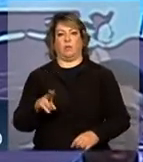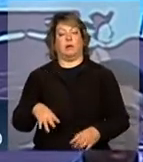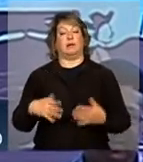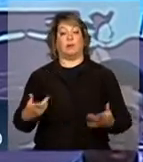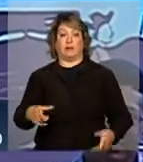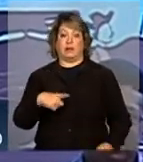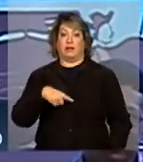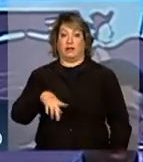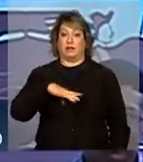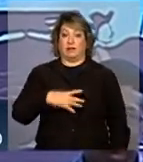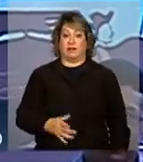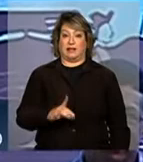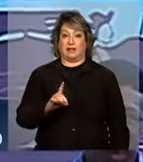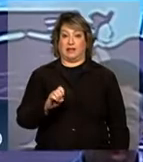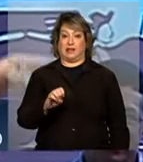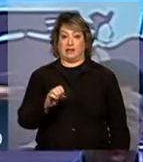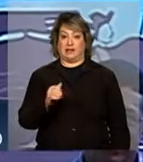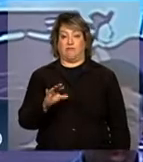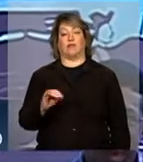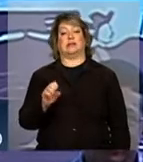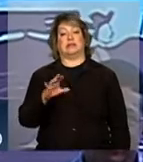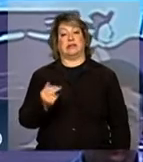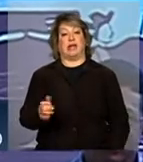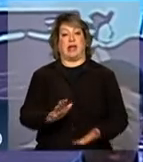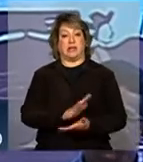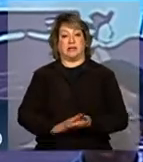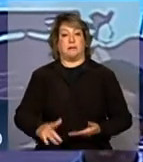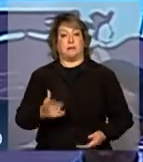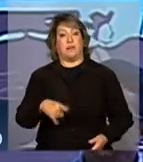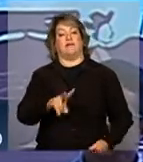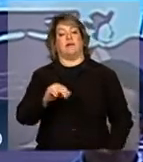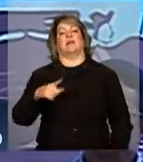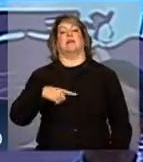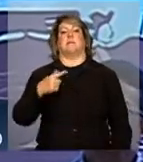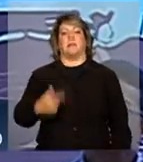um desafio. Se gastarem mais, terão mais.